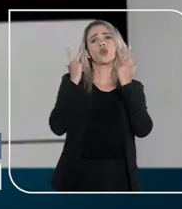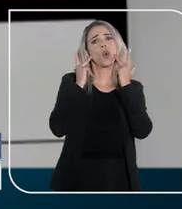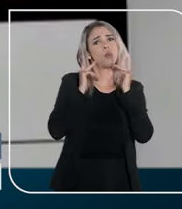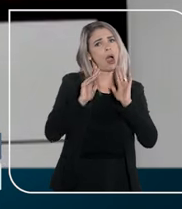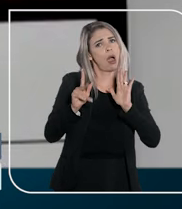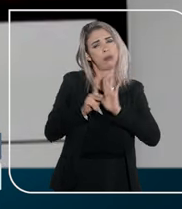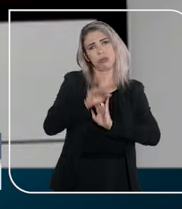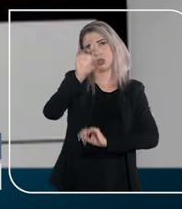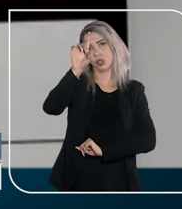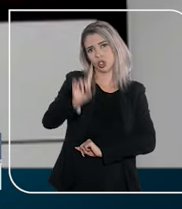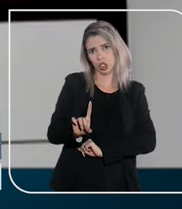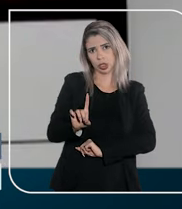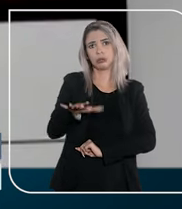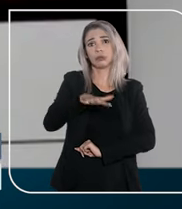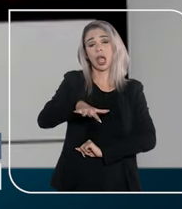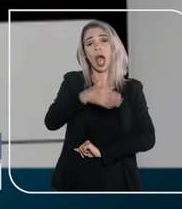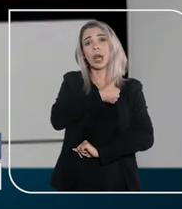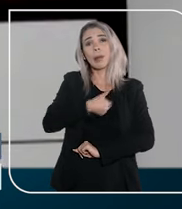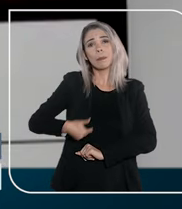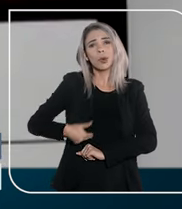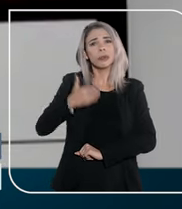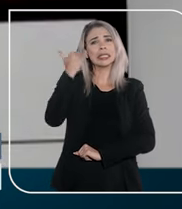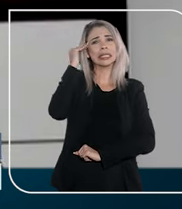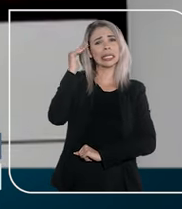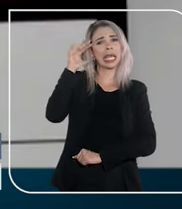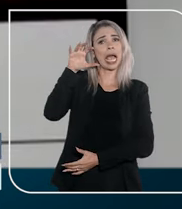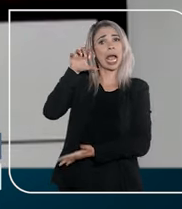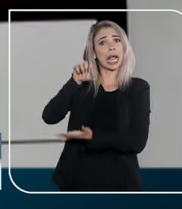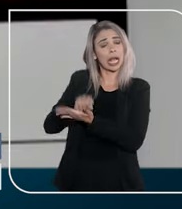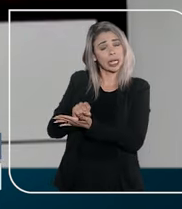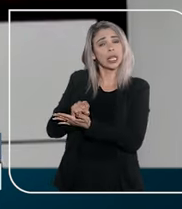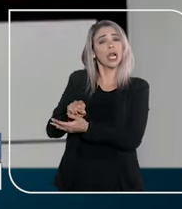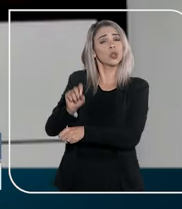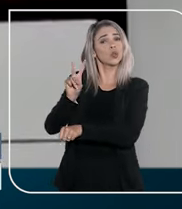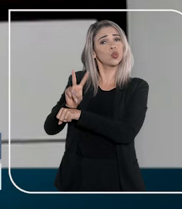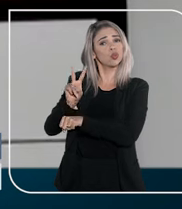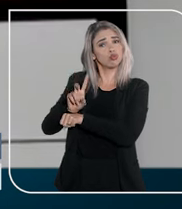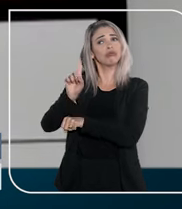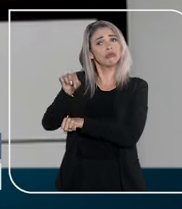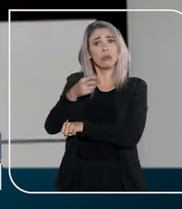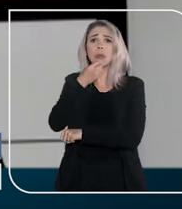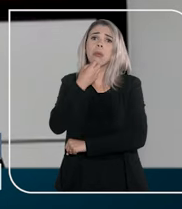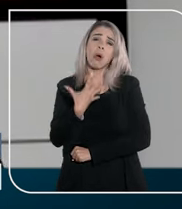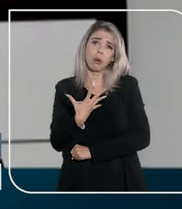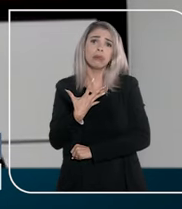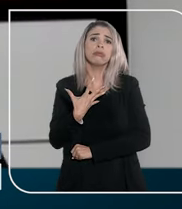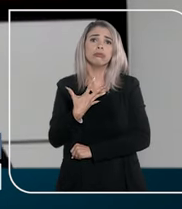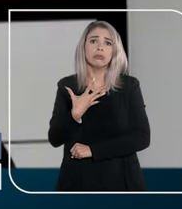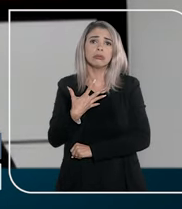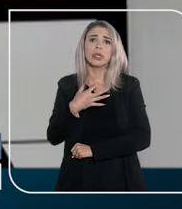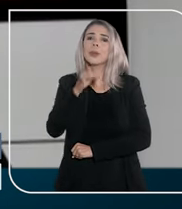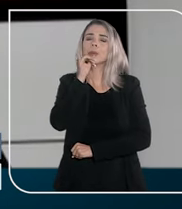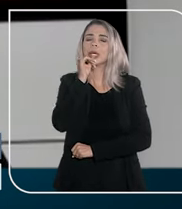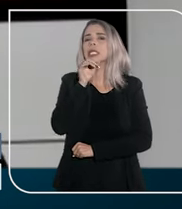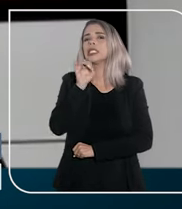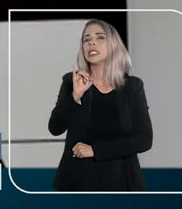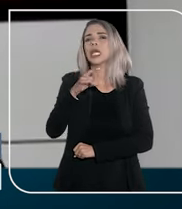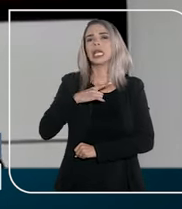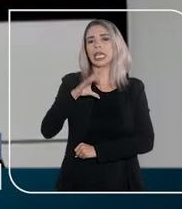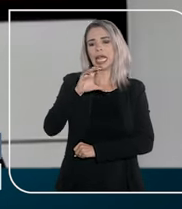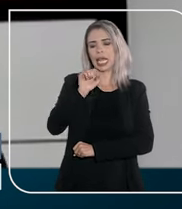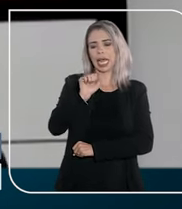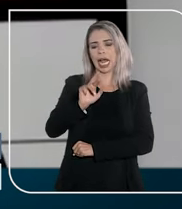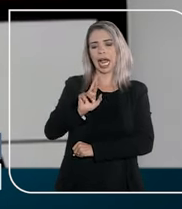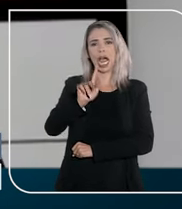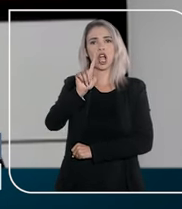poder público ele entendeu que o cadastro de reservas é uma ferramenta que atende a eficiência. Imagina se eu provesse um cargo com uma